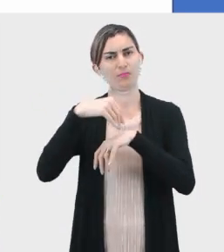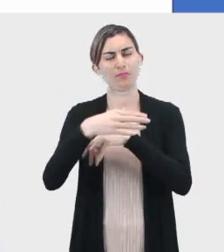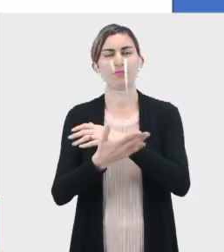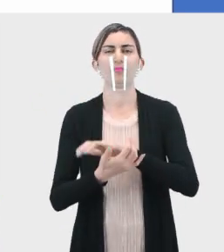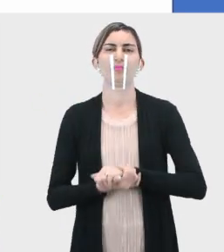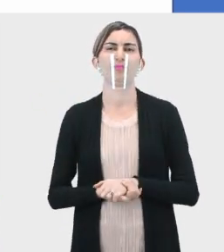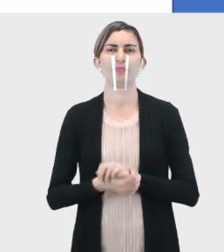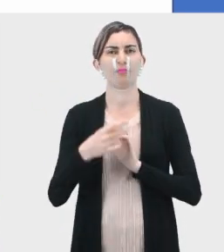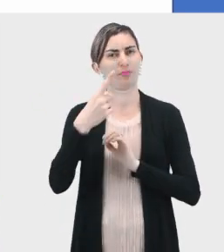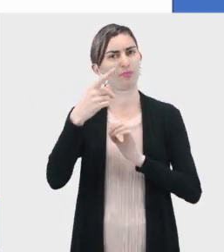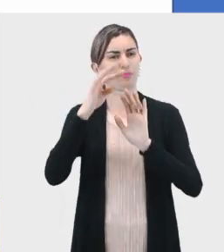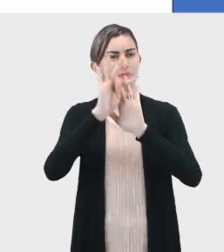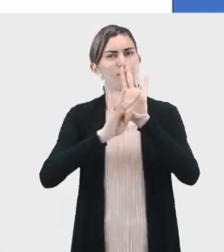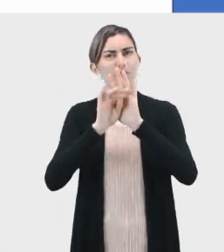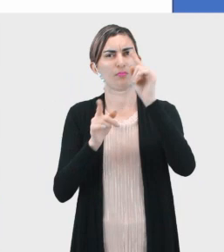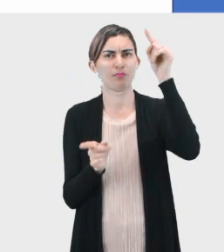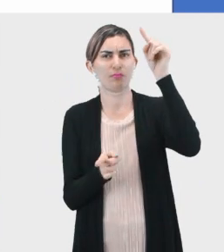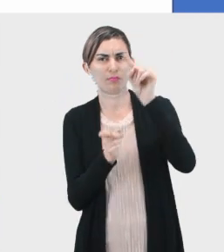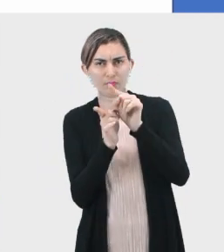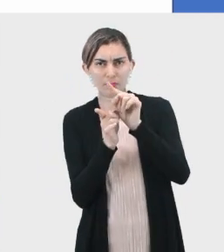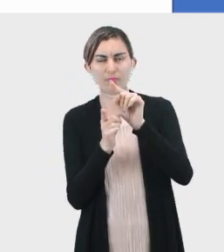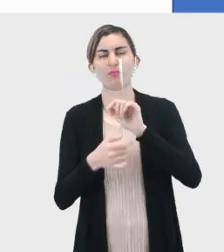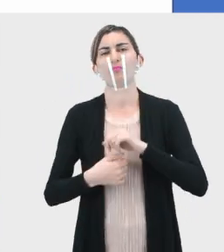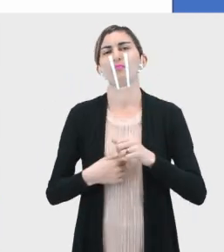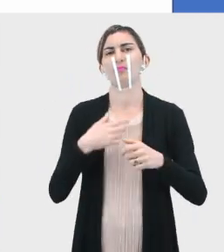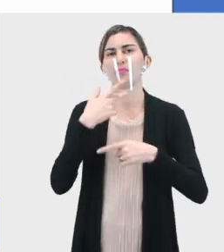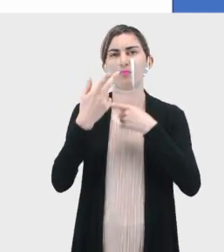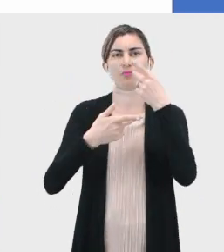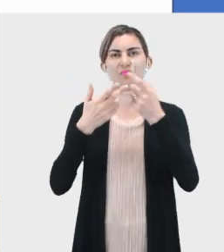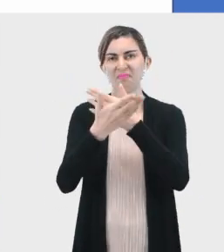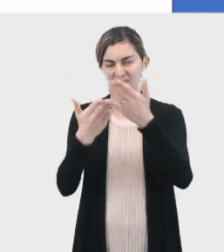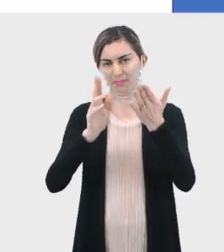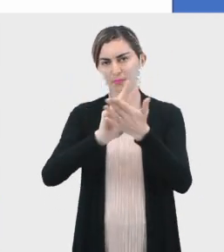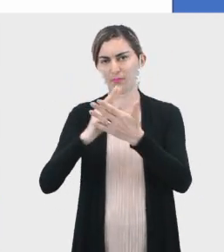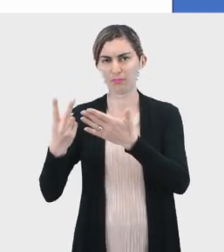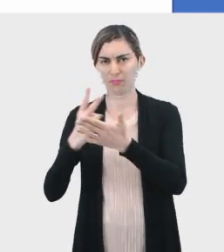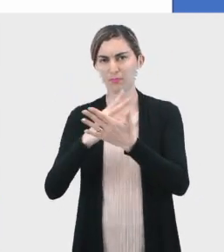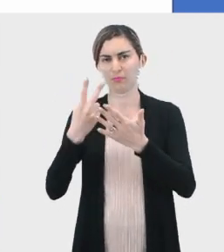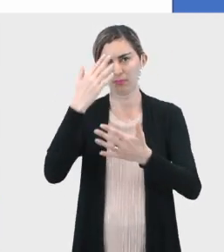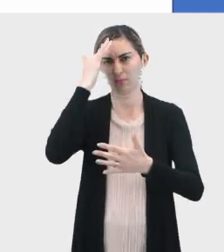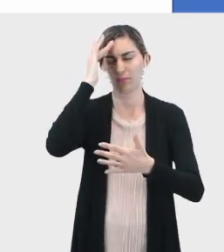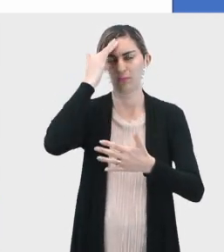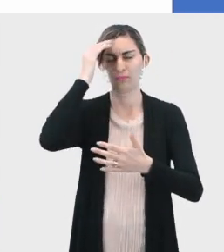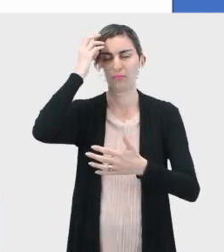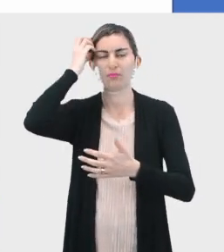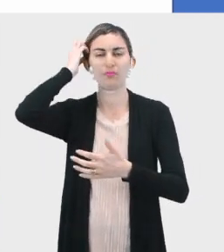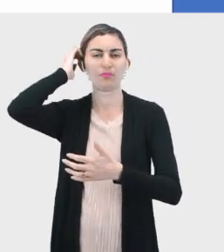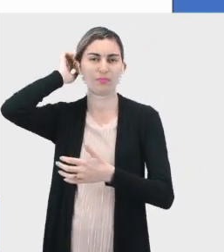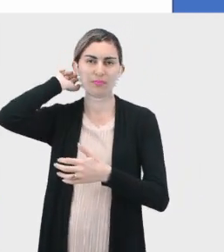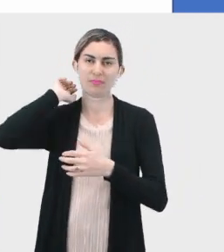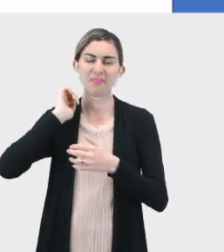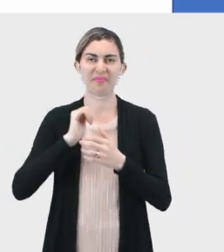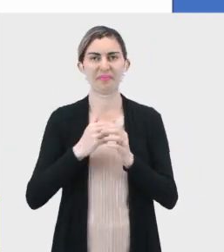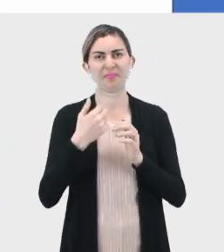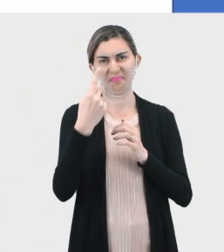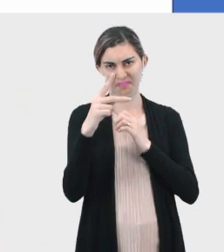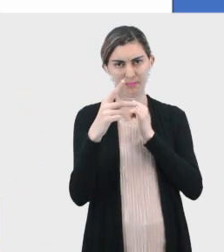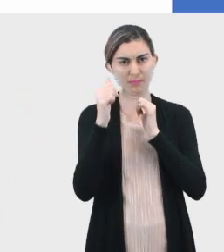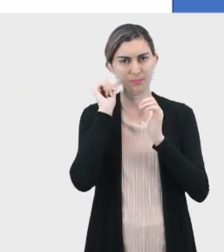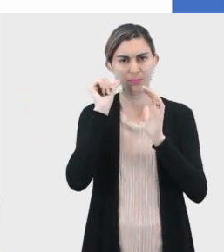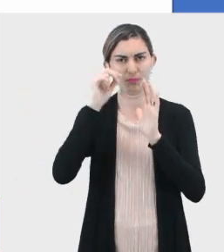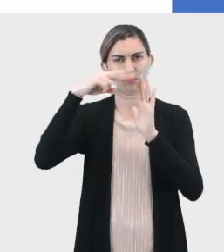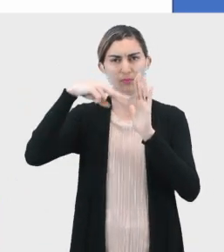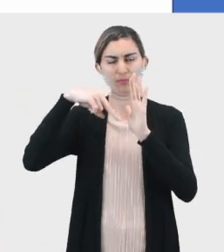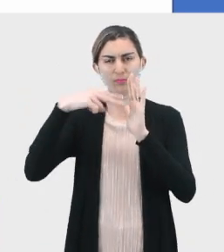é que ela traz? Nesse pequeno textinho aí, vou falar para vocês e traduzir aqui para a gente entender.